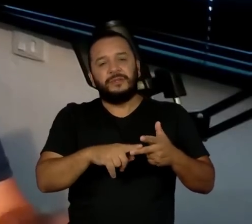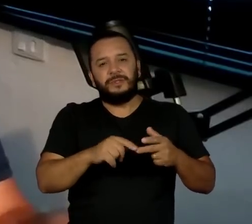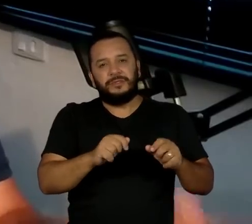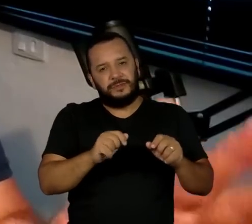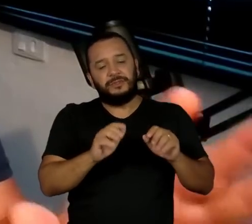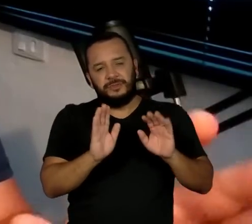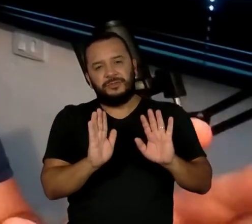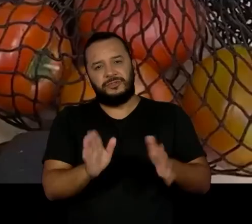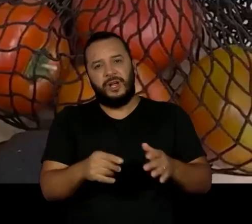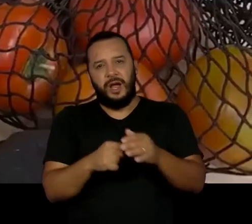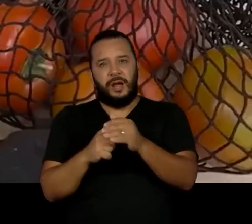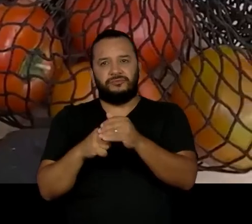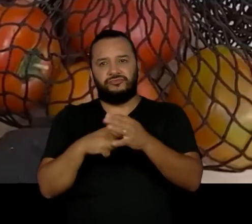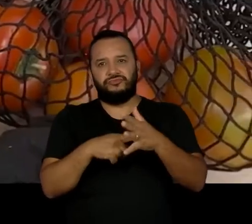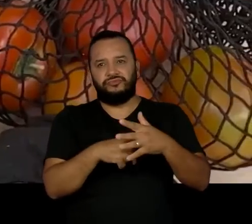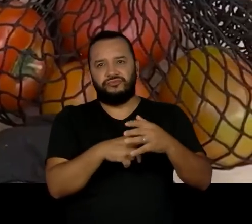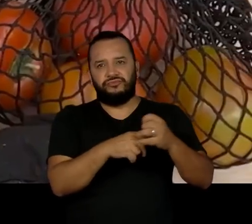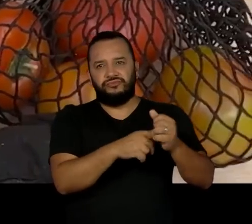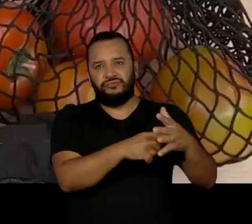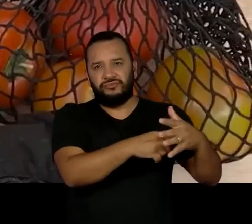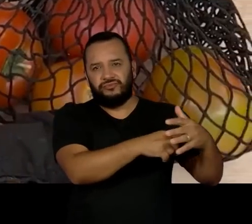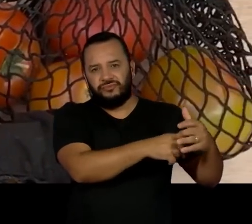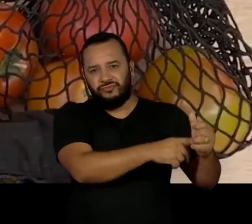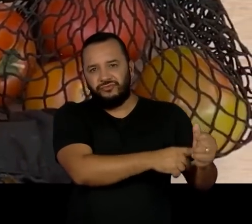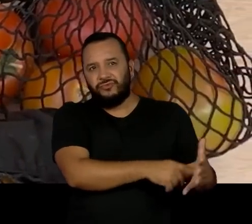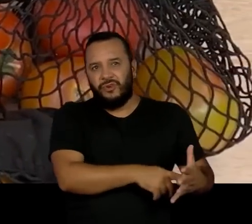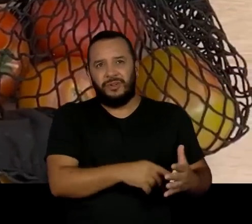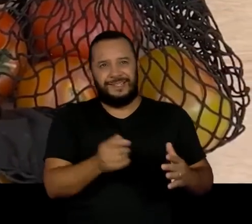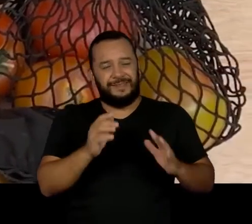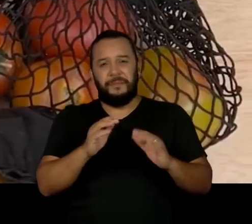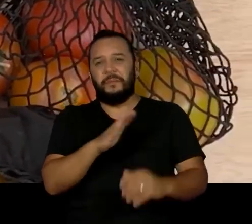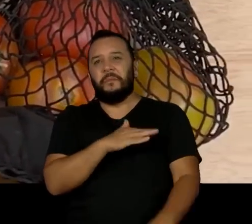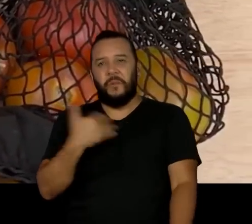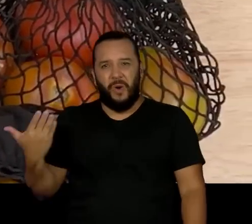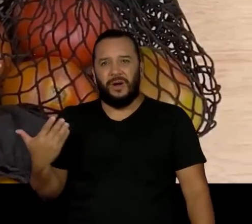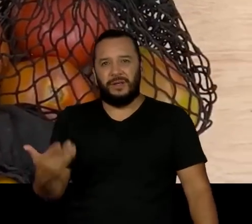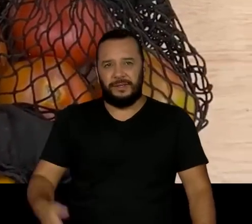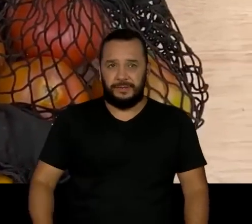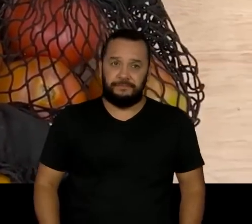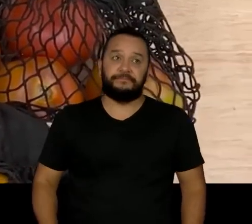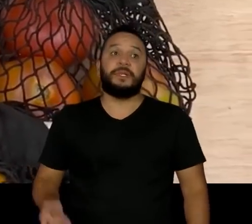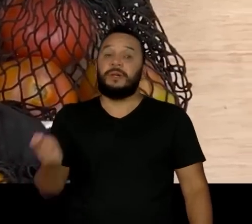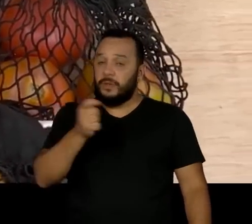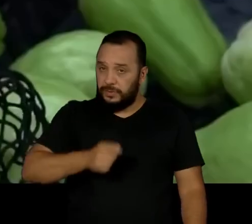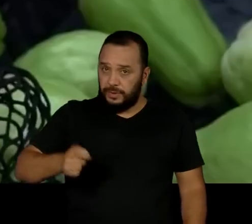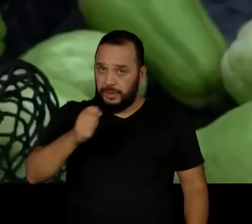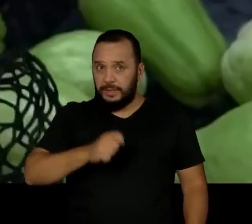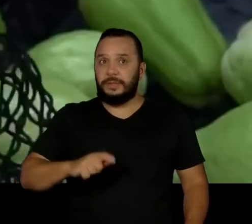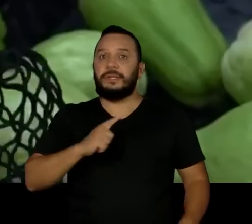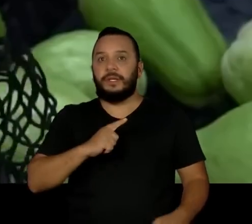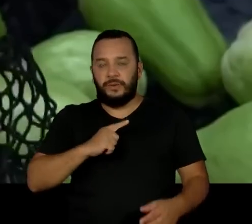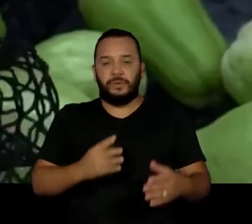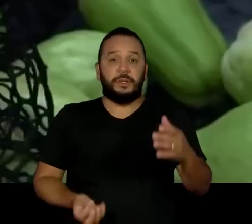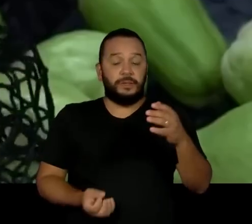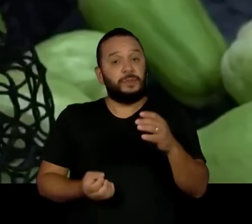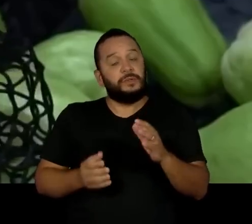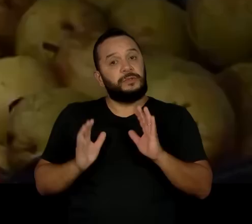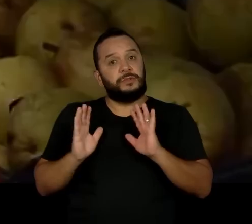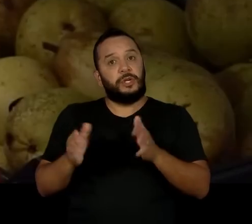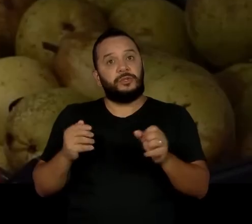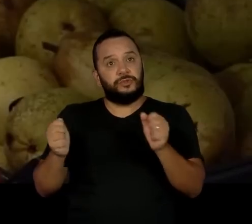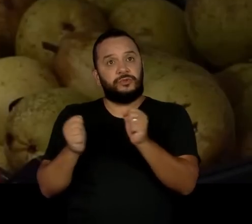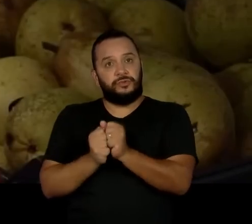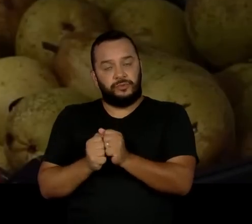enroscam nessas redes e morrem. A Associação Mar Limpo desenvolveu, junto a uma empreendedora e uma